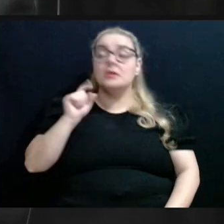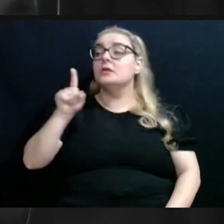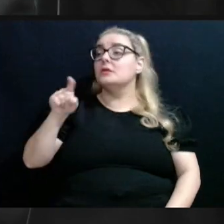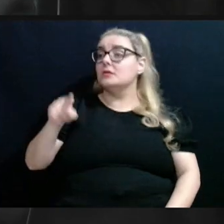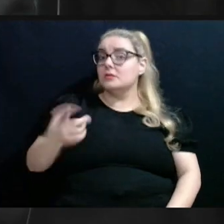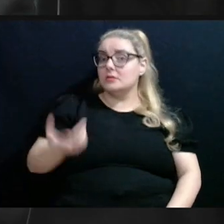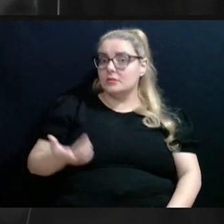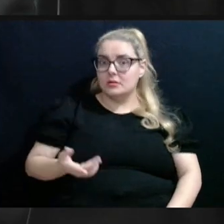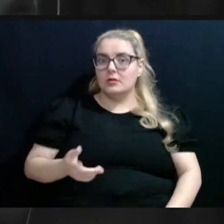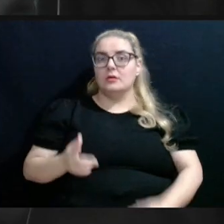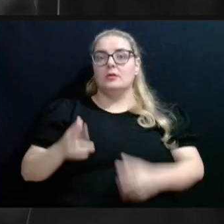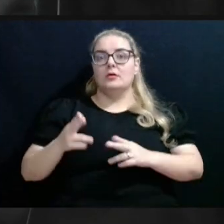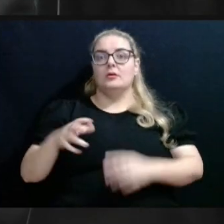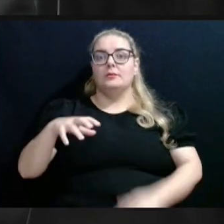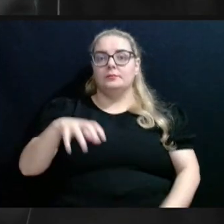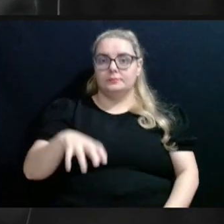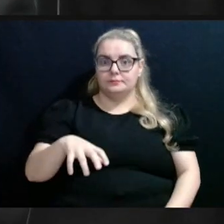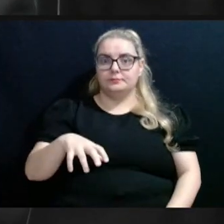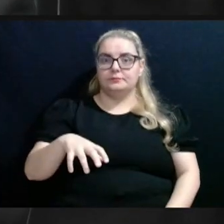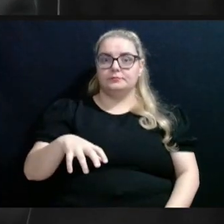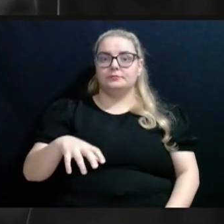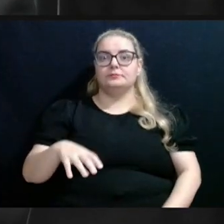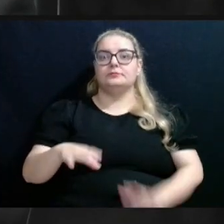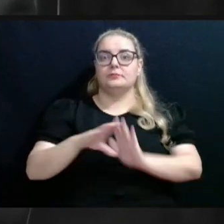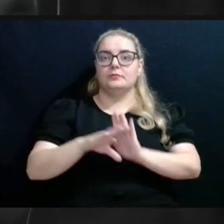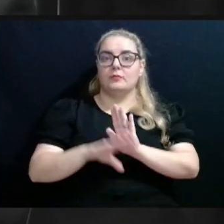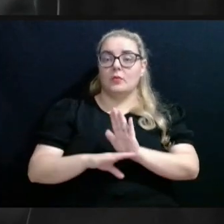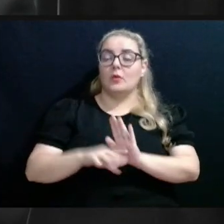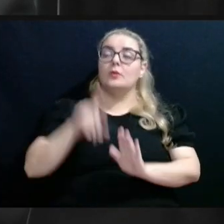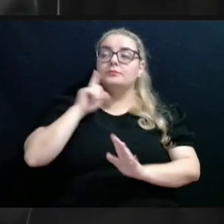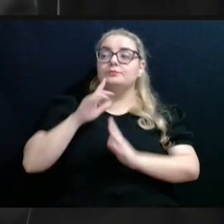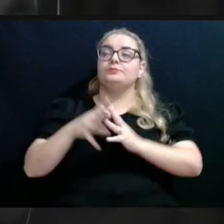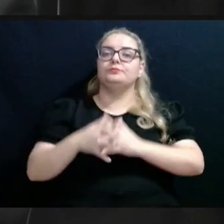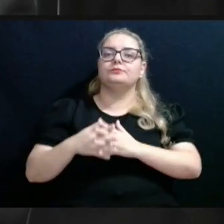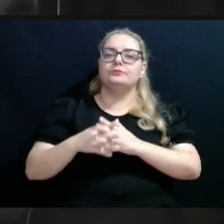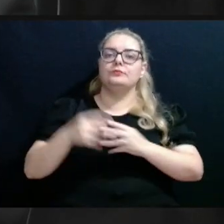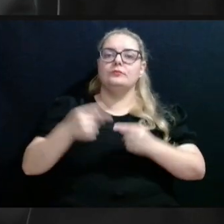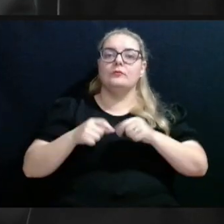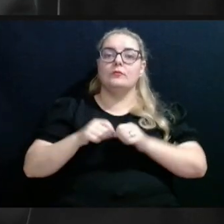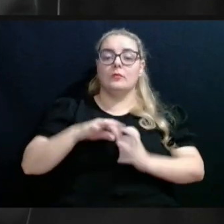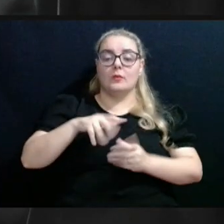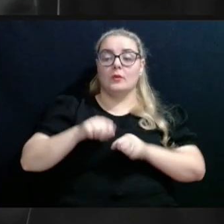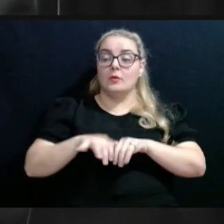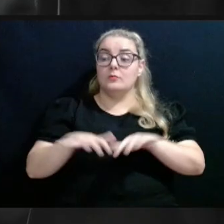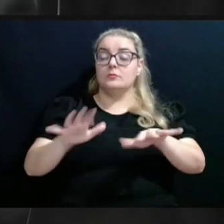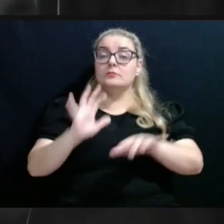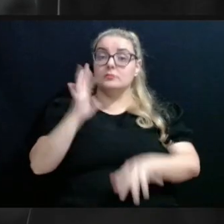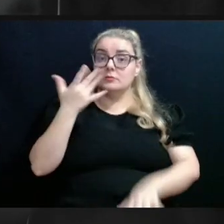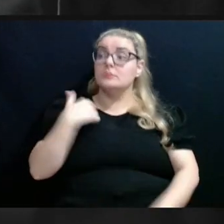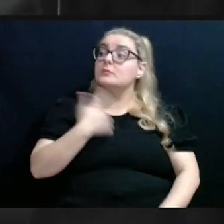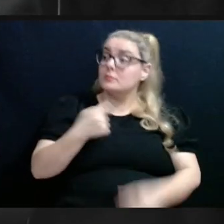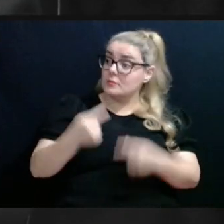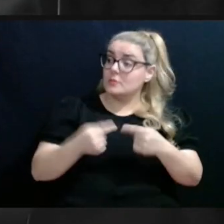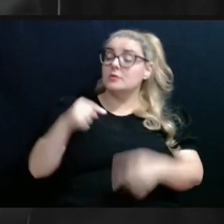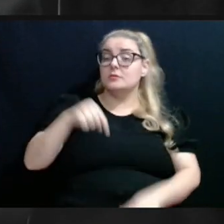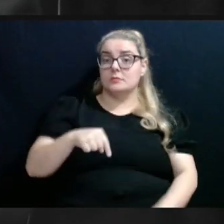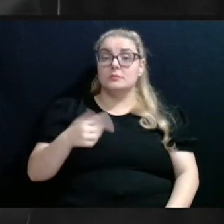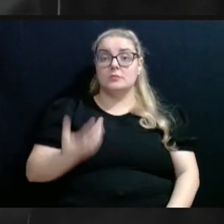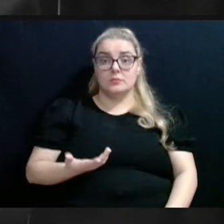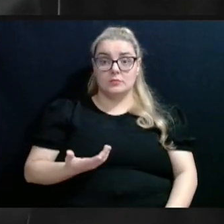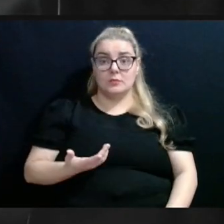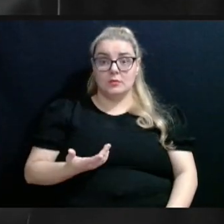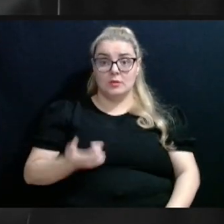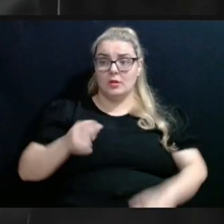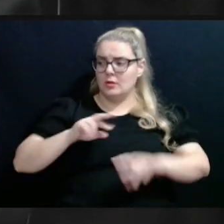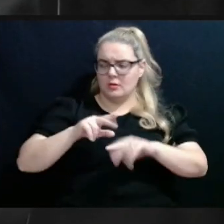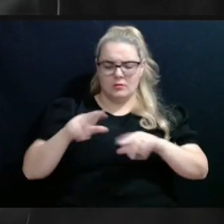Gore lançou um livro em um programa americano, o debate mundialmente aconteceu e nós debatemos esse assunto, trouxemos vários